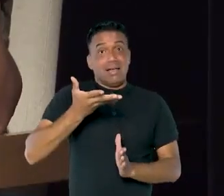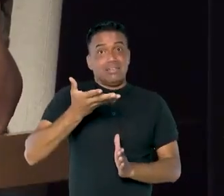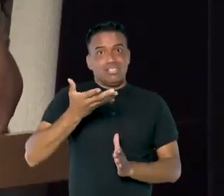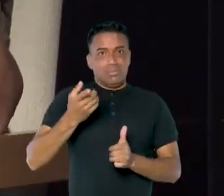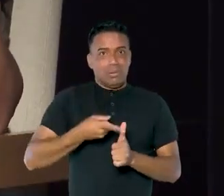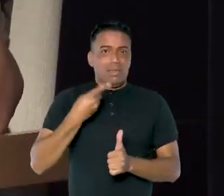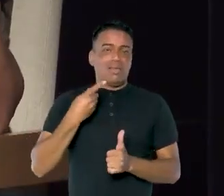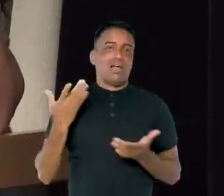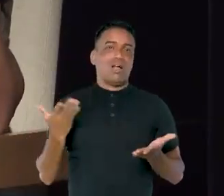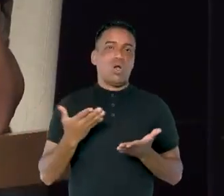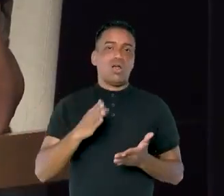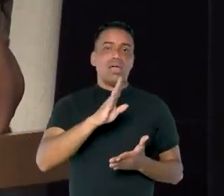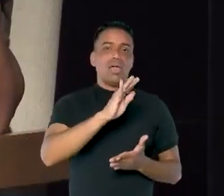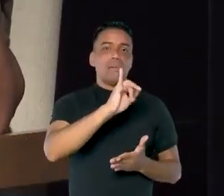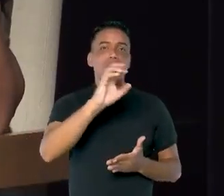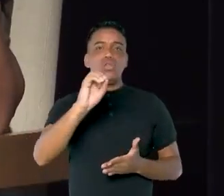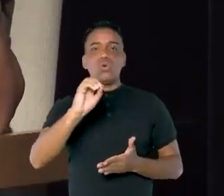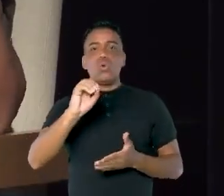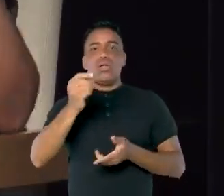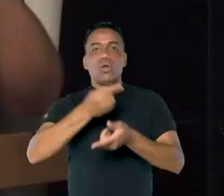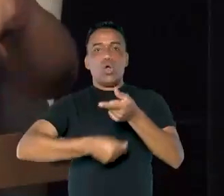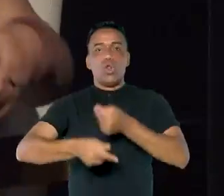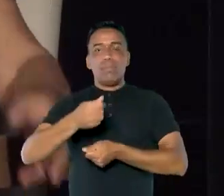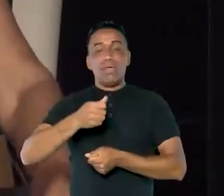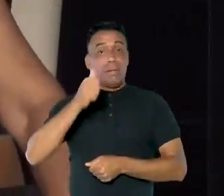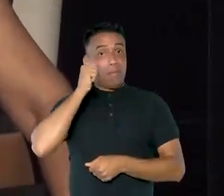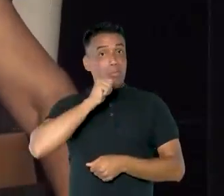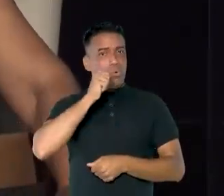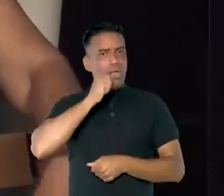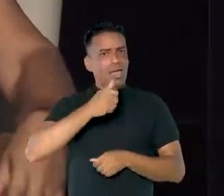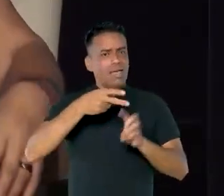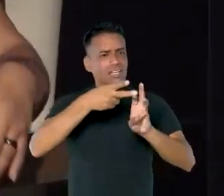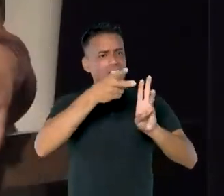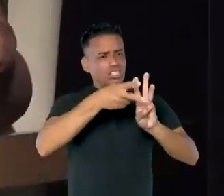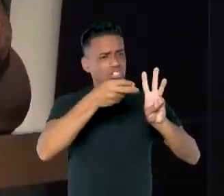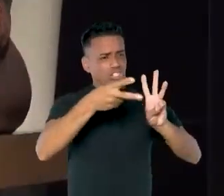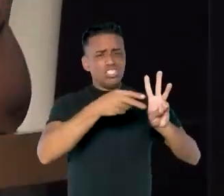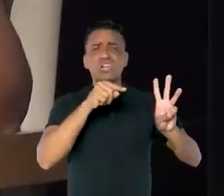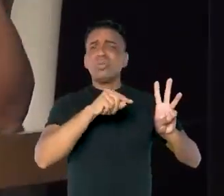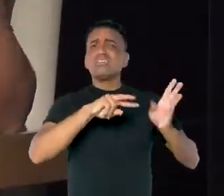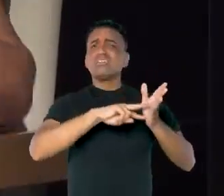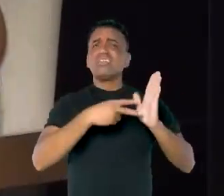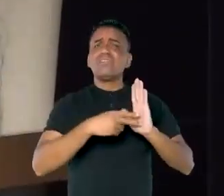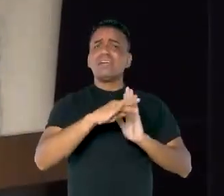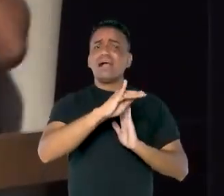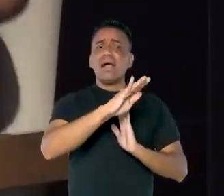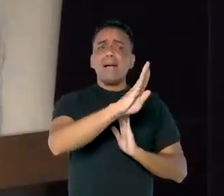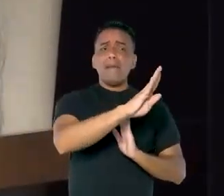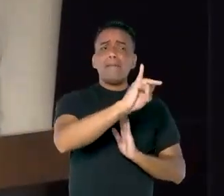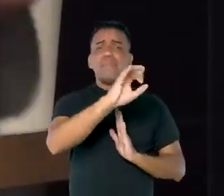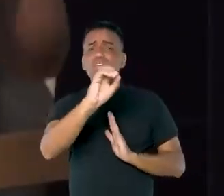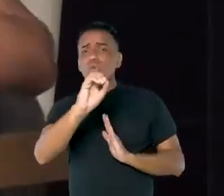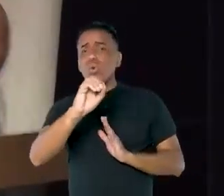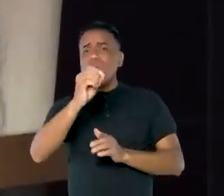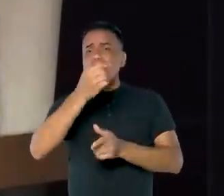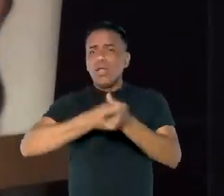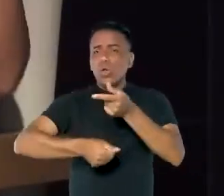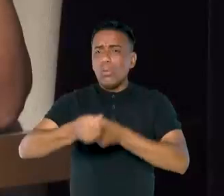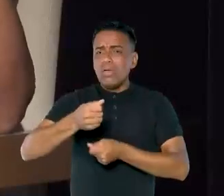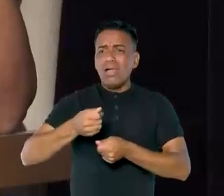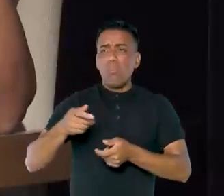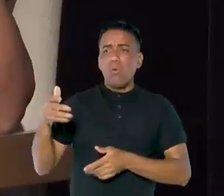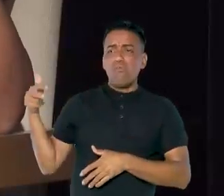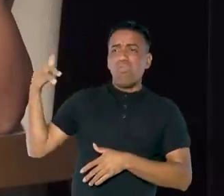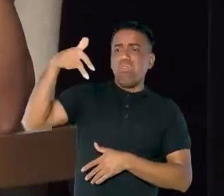Aí, agora, é bioeconomia. As mulheres indígenas nem sabem o que é bioeconomia, mas aí o pessoal estão lá falando